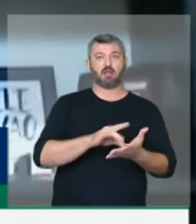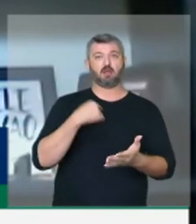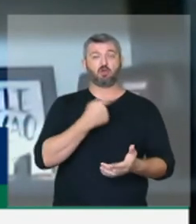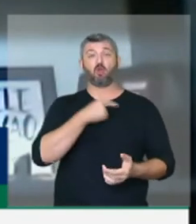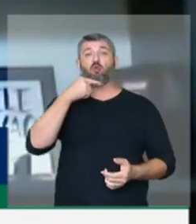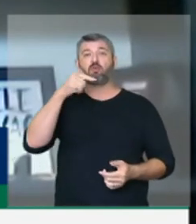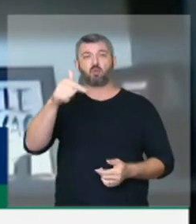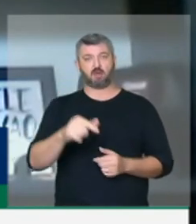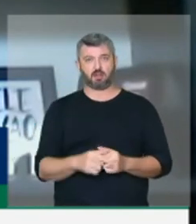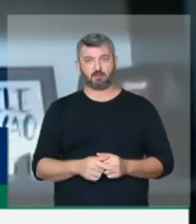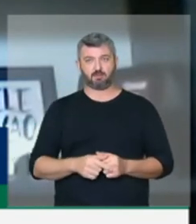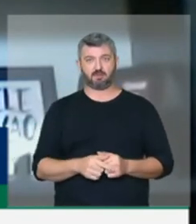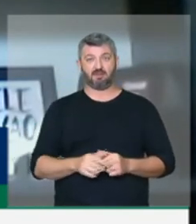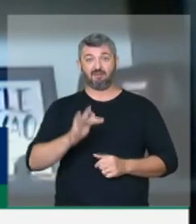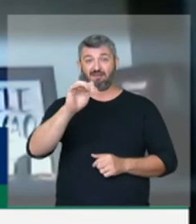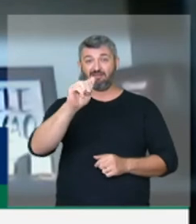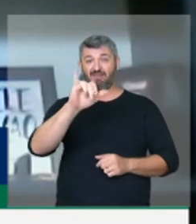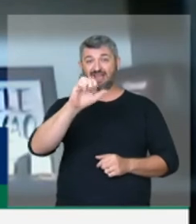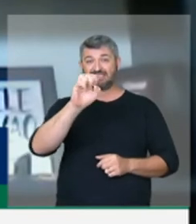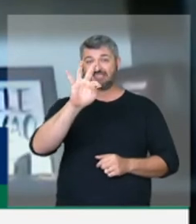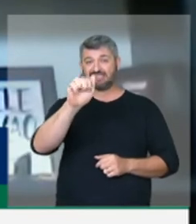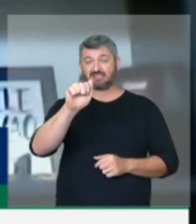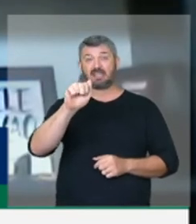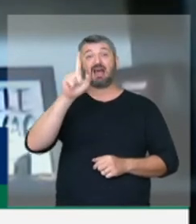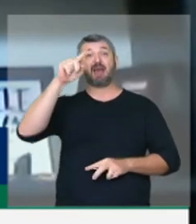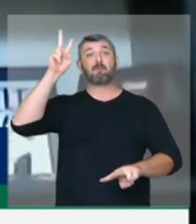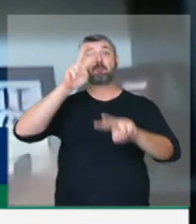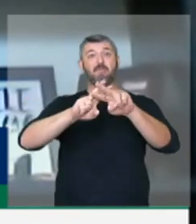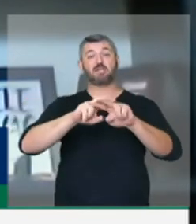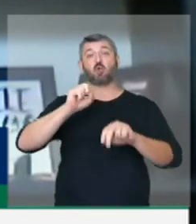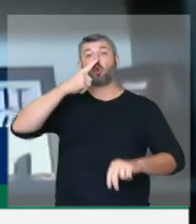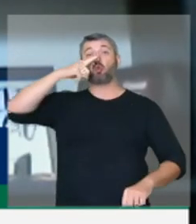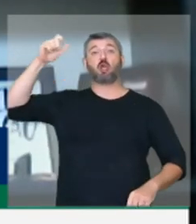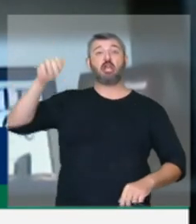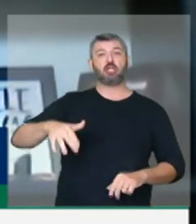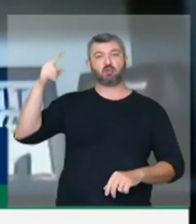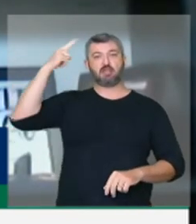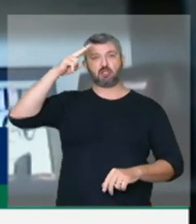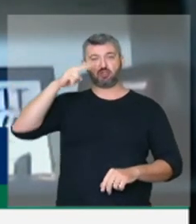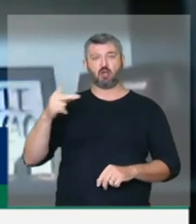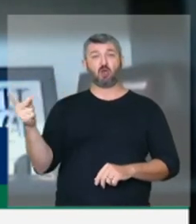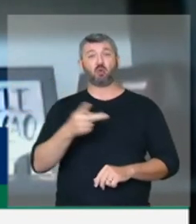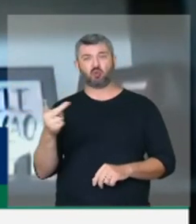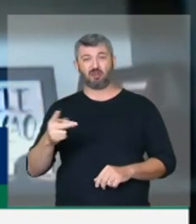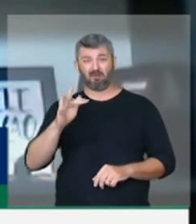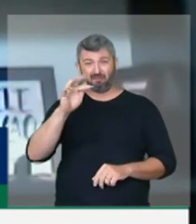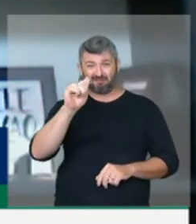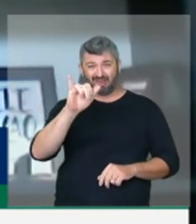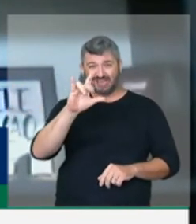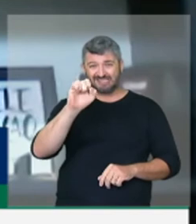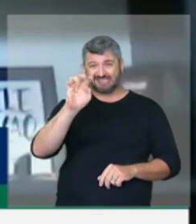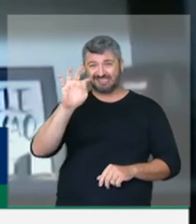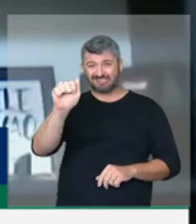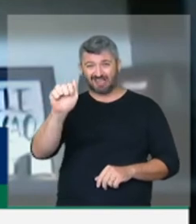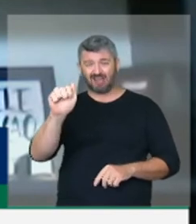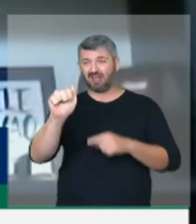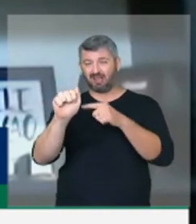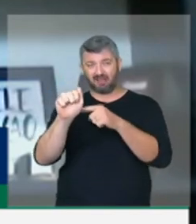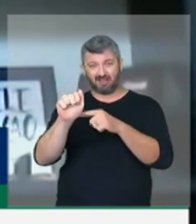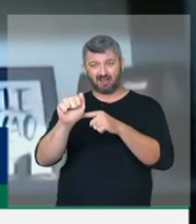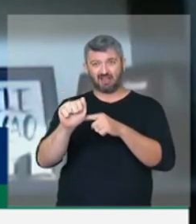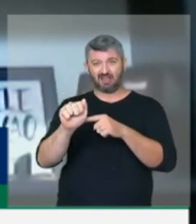dúvida que lugar de fascista é na cadeia ou na lata do lixo da história, ou em ambos. Lugar de fascista, presidente, não é